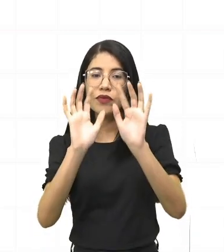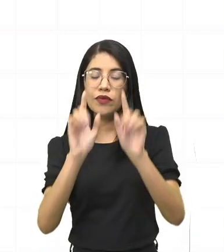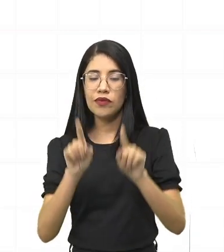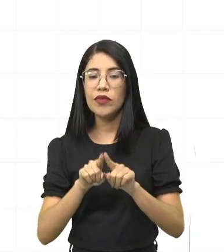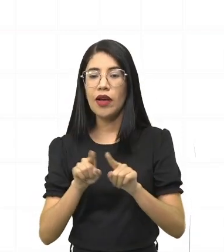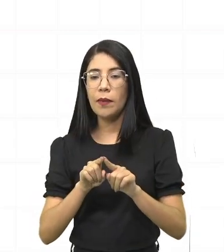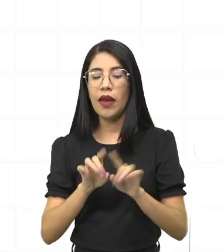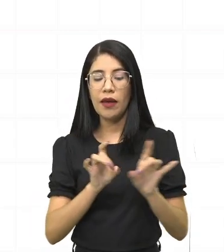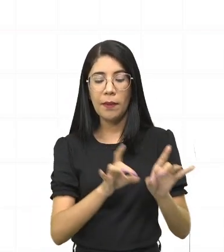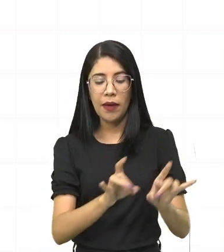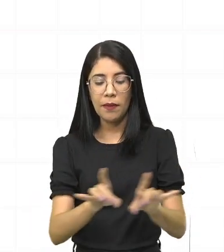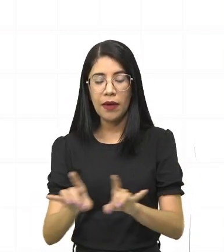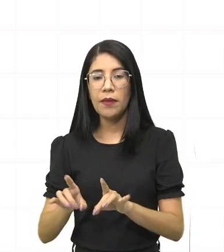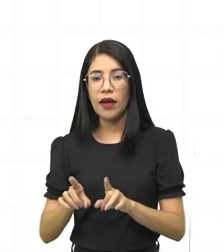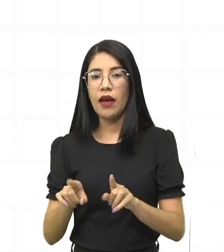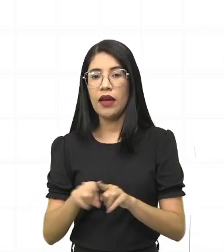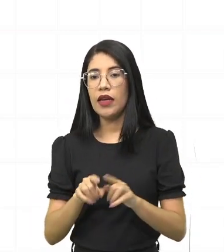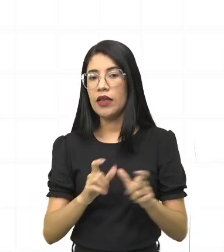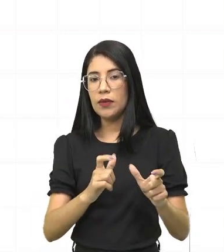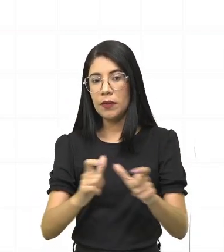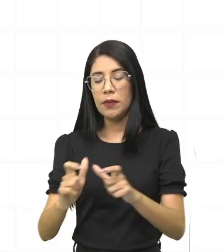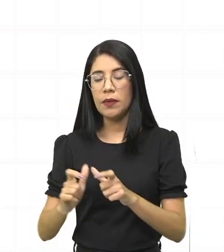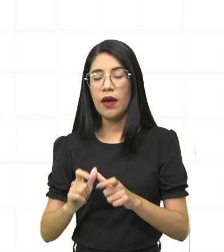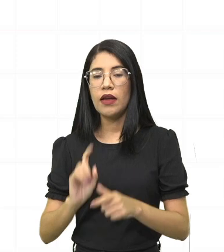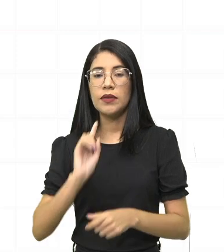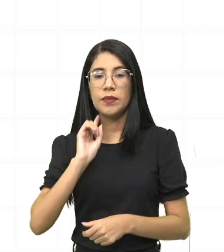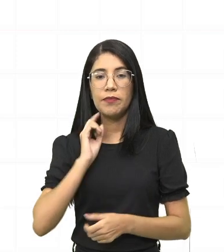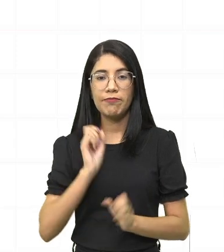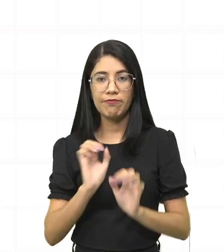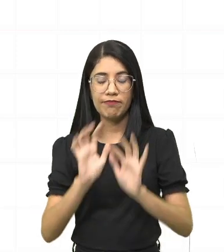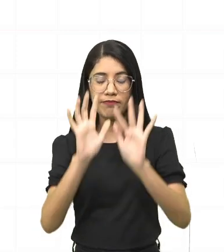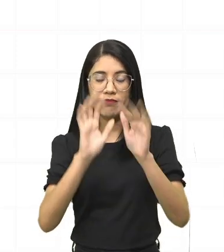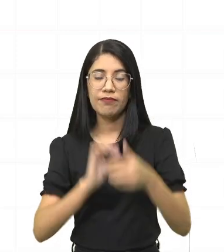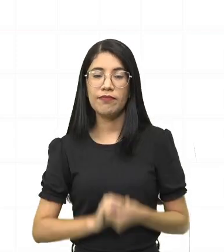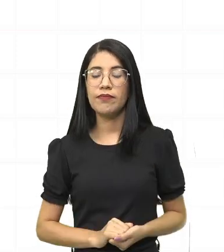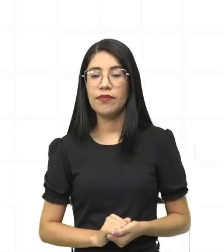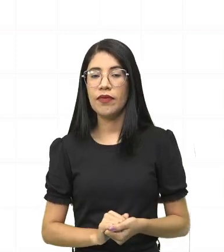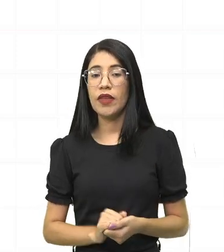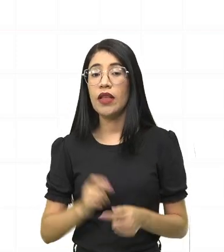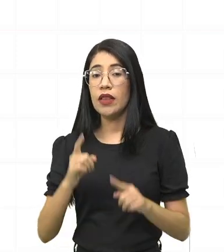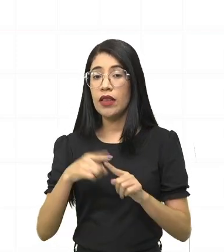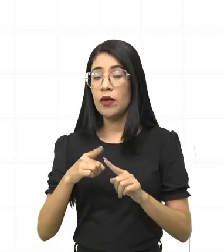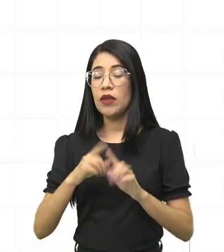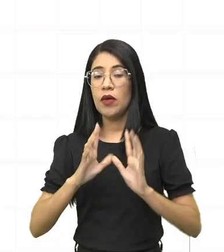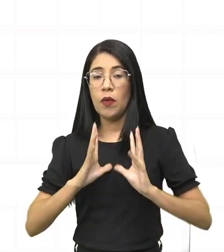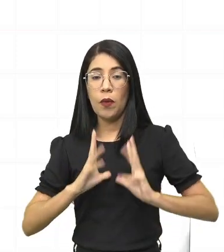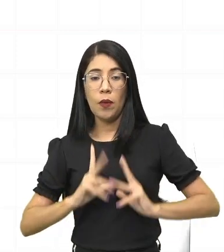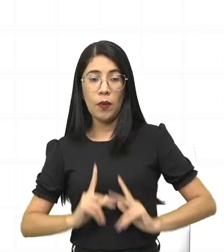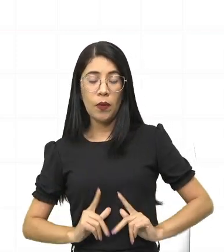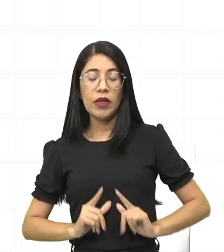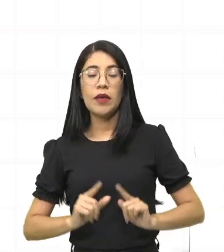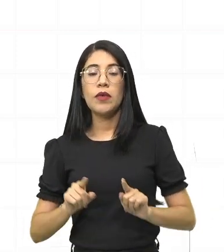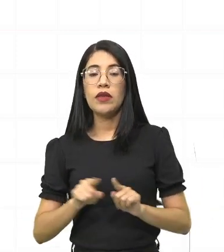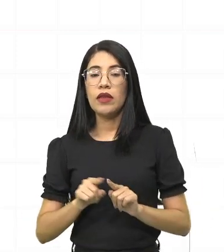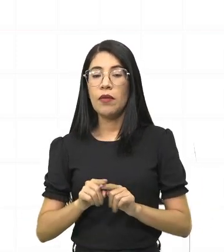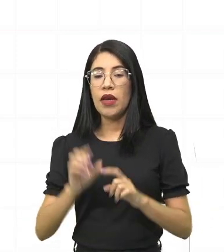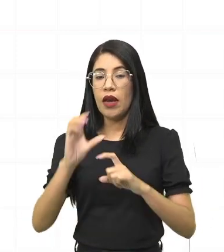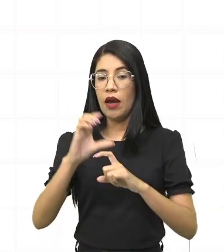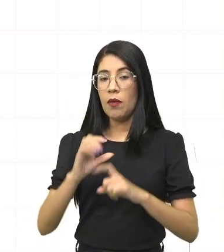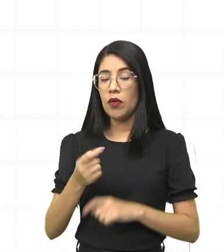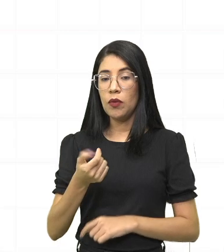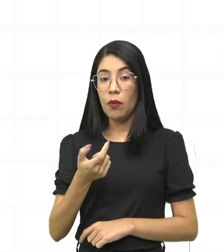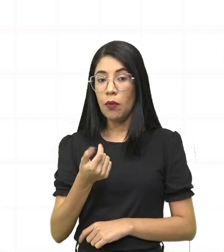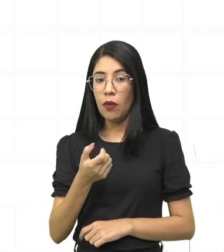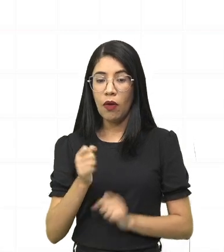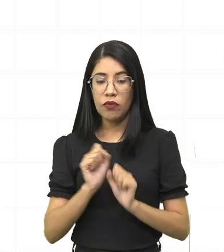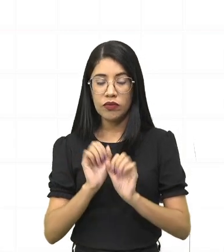aí muito mais poluição. Então, ela é uma fonte de energia limpa, com baixas emissões de carbono,